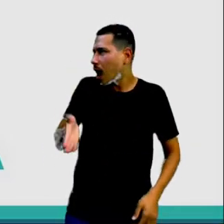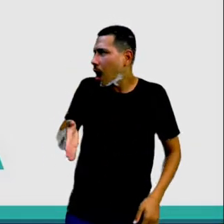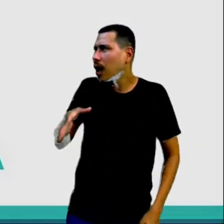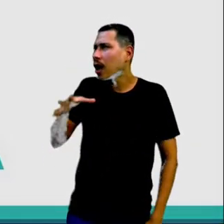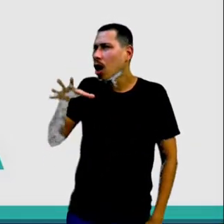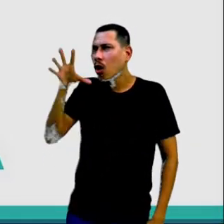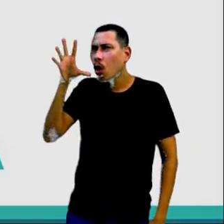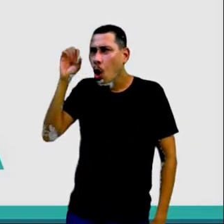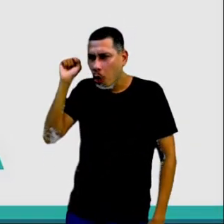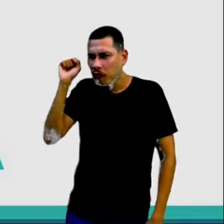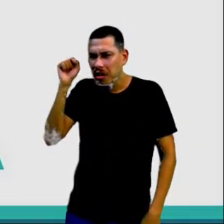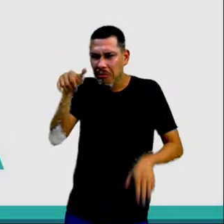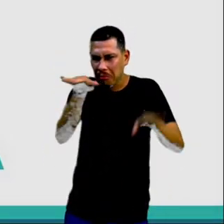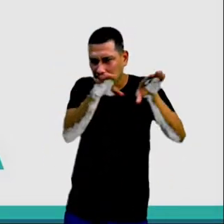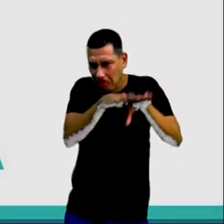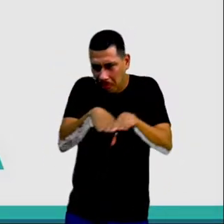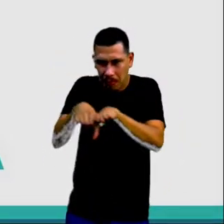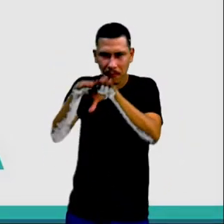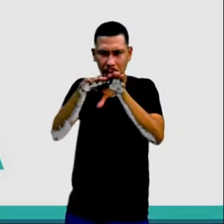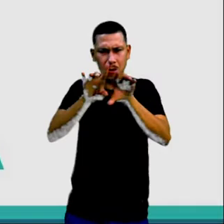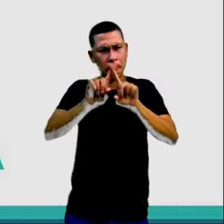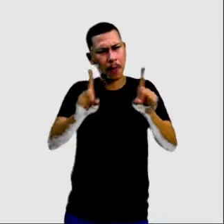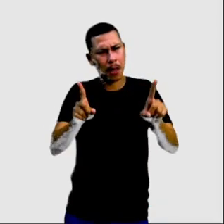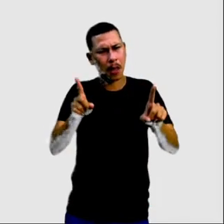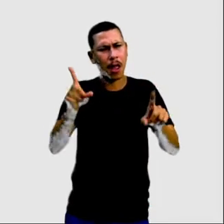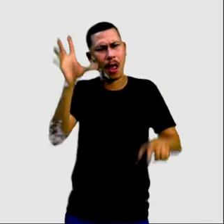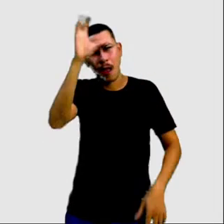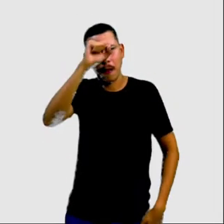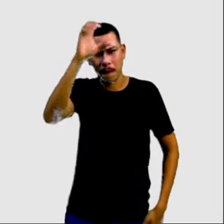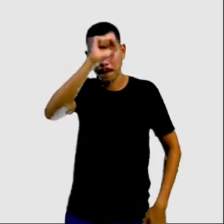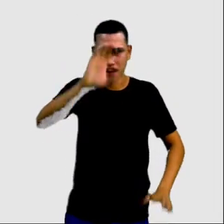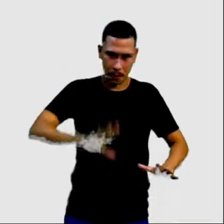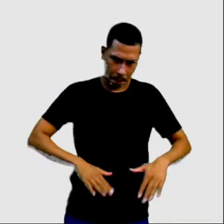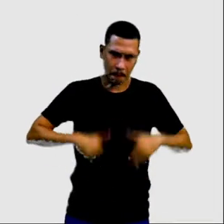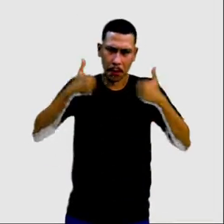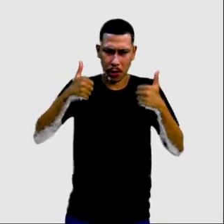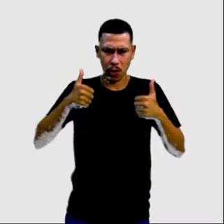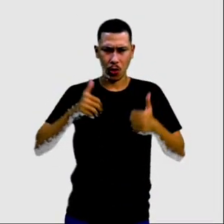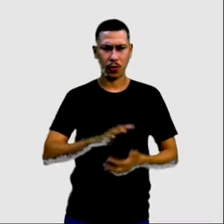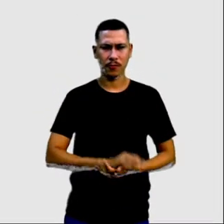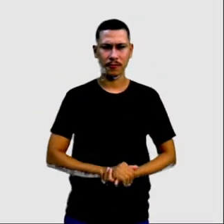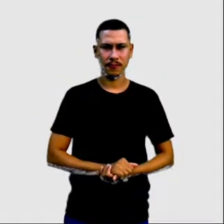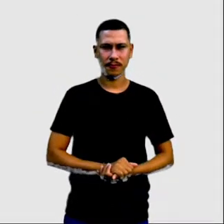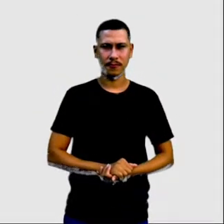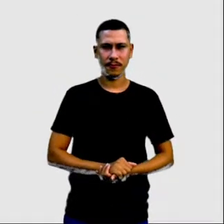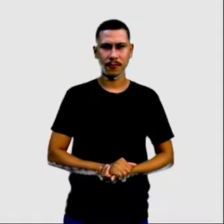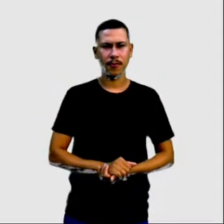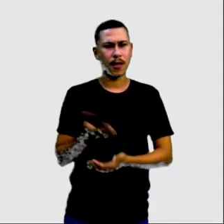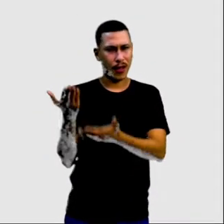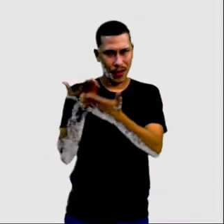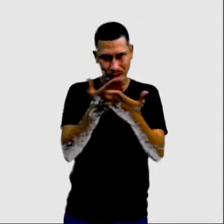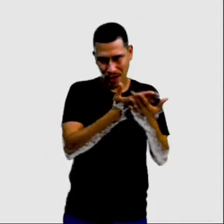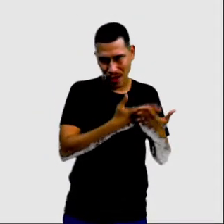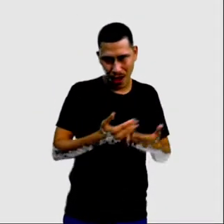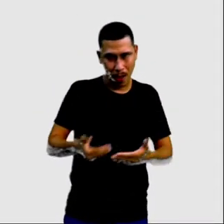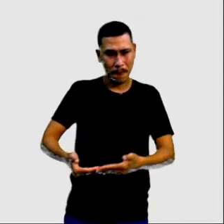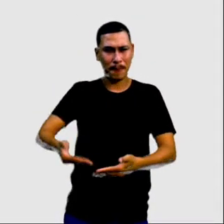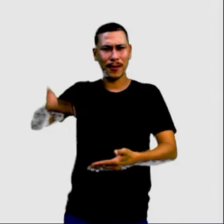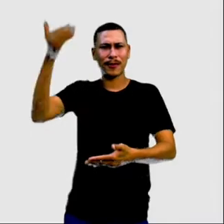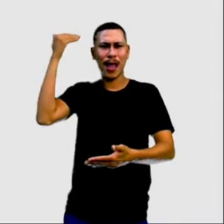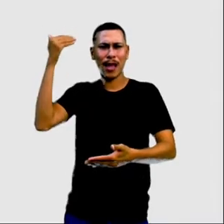em igualdade, mas vamos destrinchar melhor esse assunto. Lembrando, na nossa última aula, nós